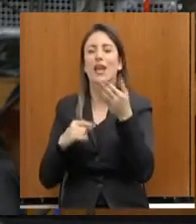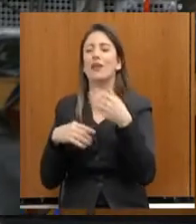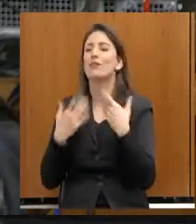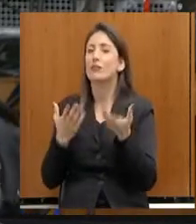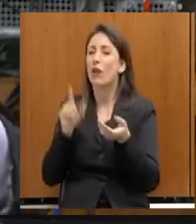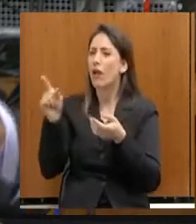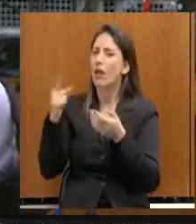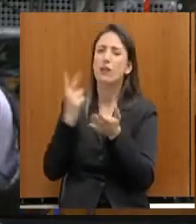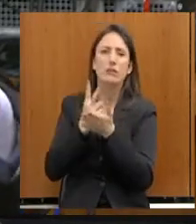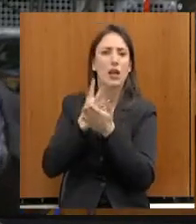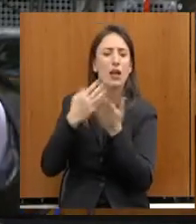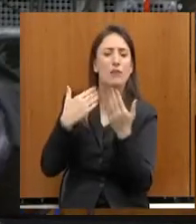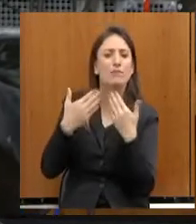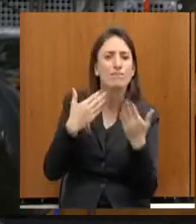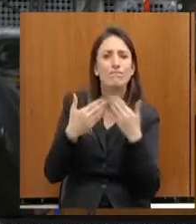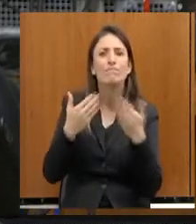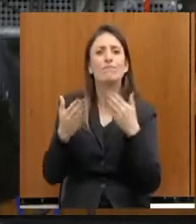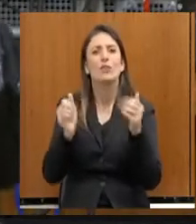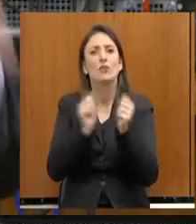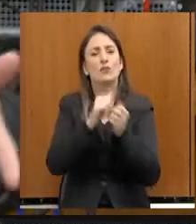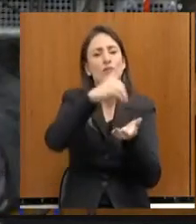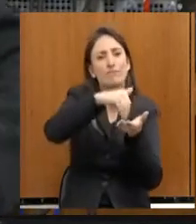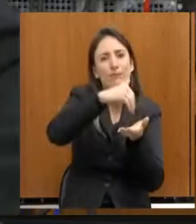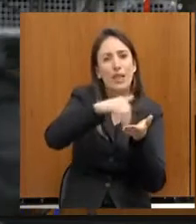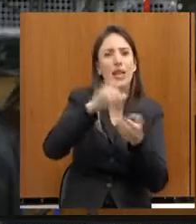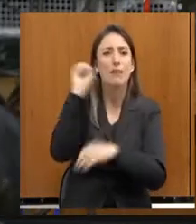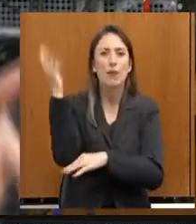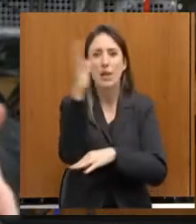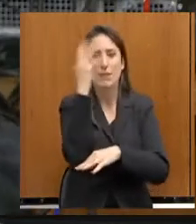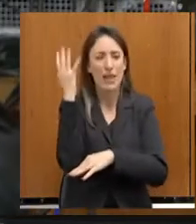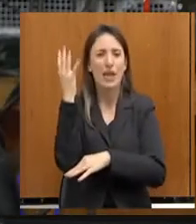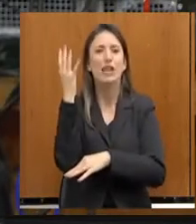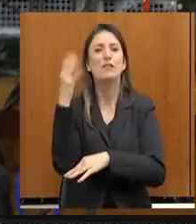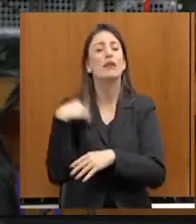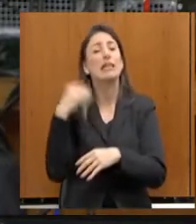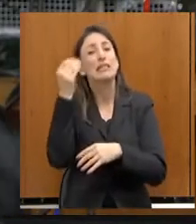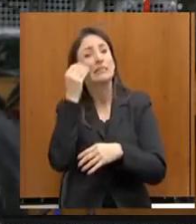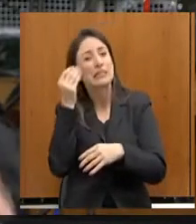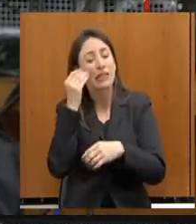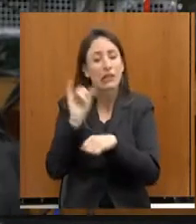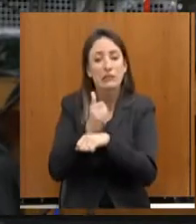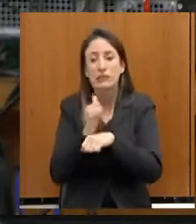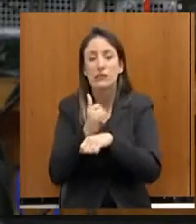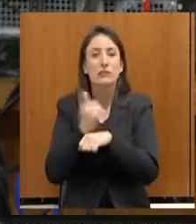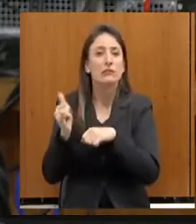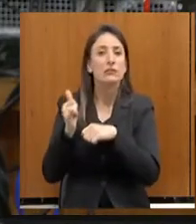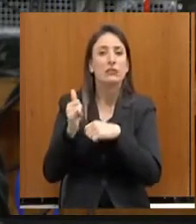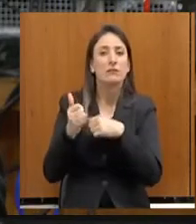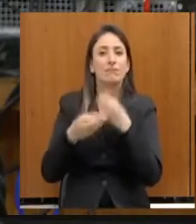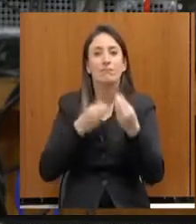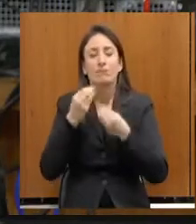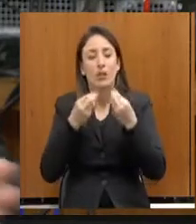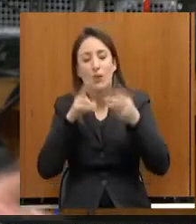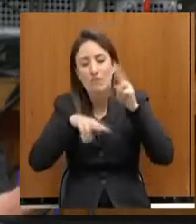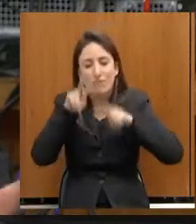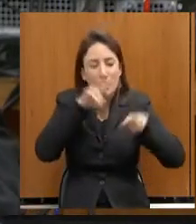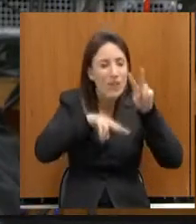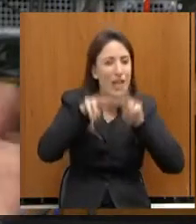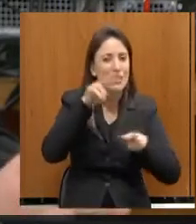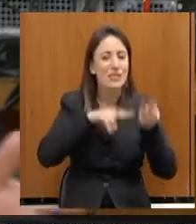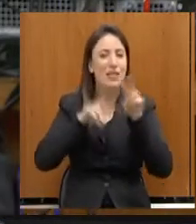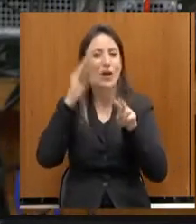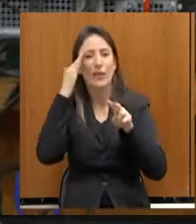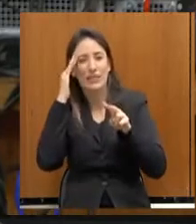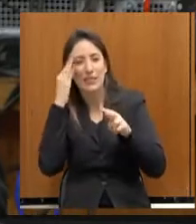justamente para flexibilizar para traçar novos métodos novas formas de avaliação e